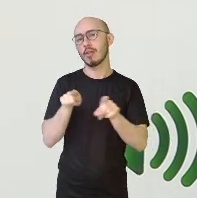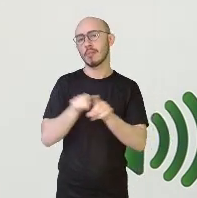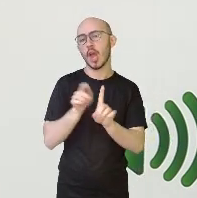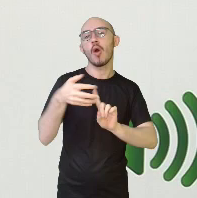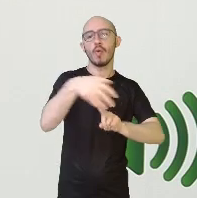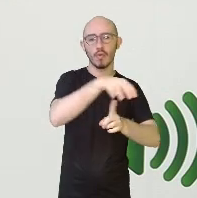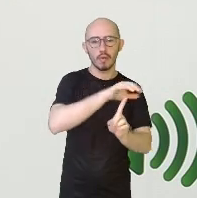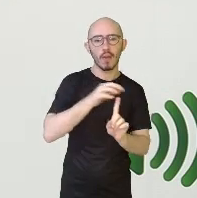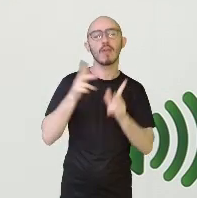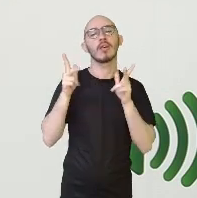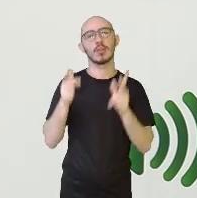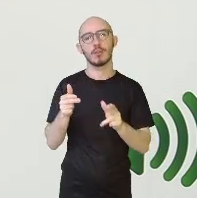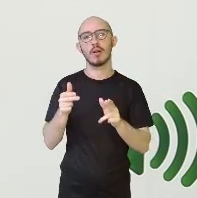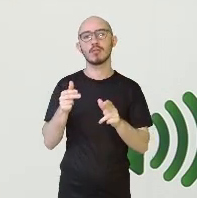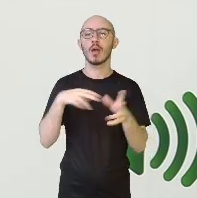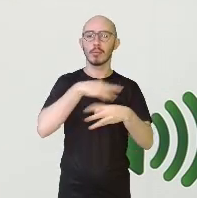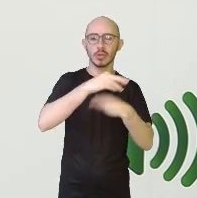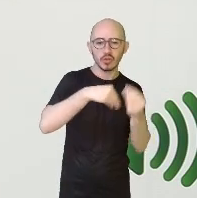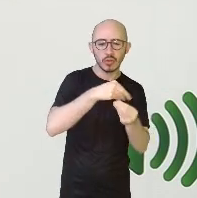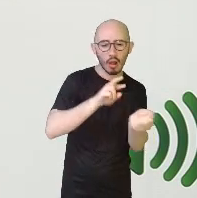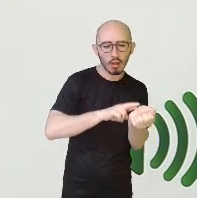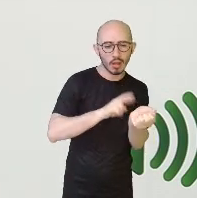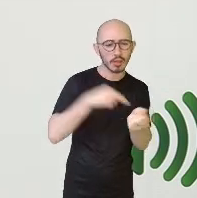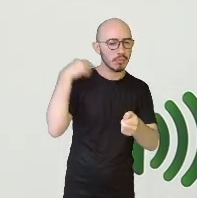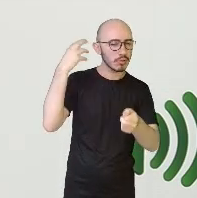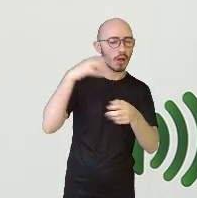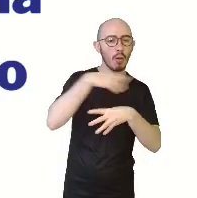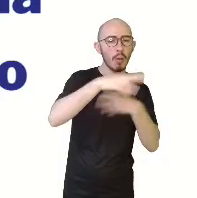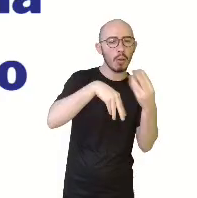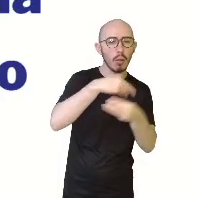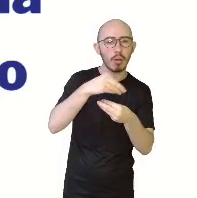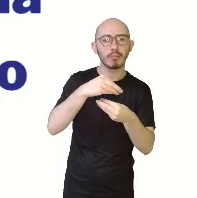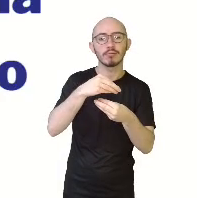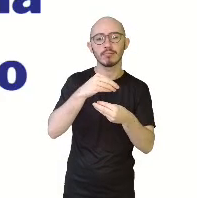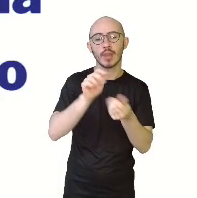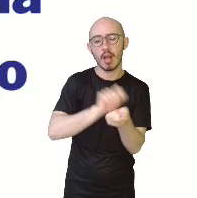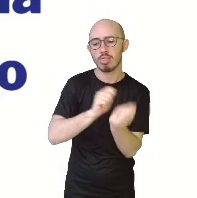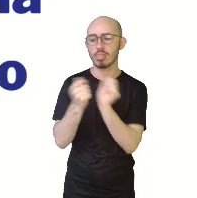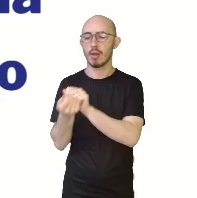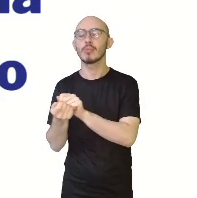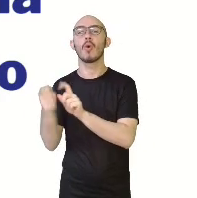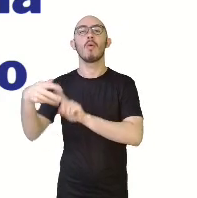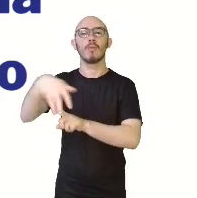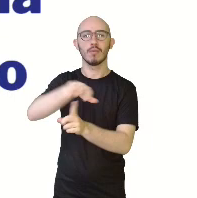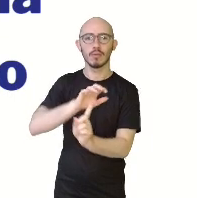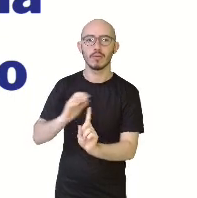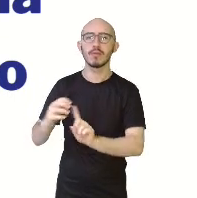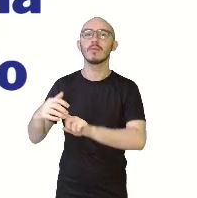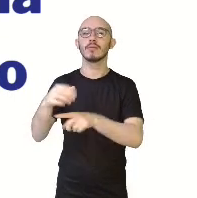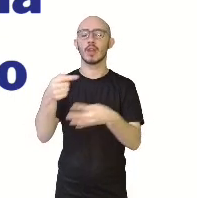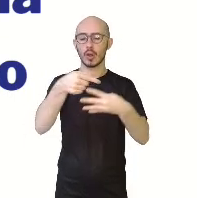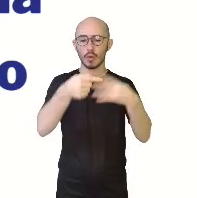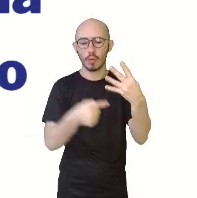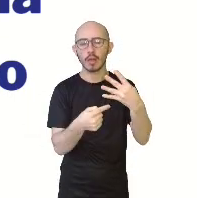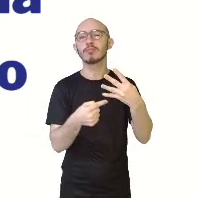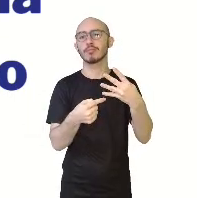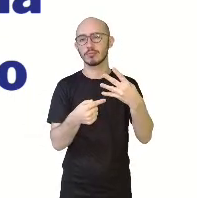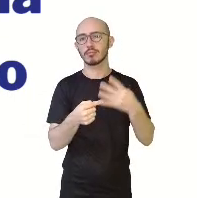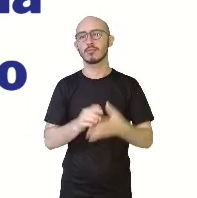com a mistura desses ritmos que nós estamos vendo aí na tela. Machixe, polca, quadrilha,